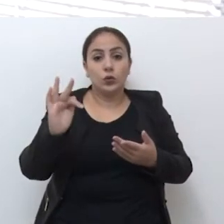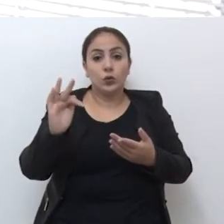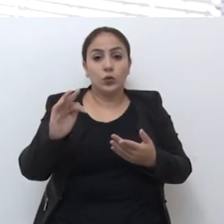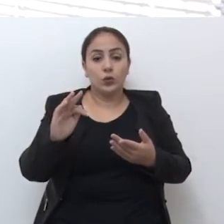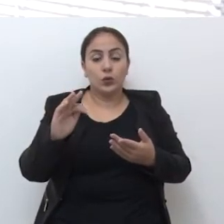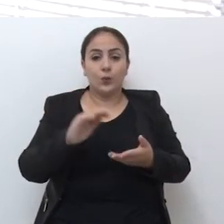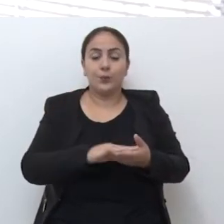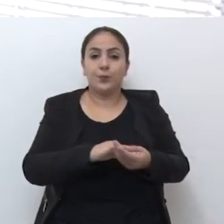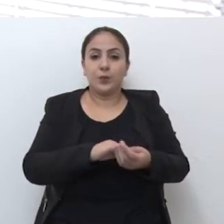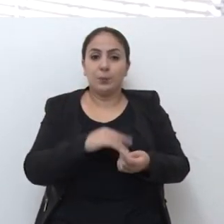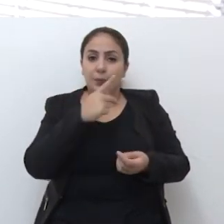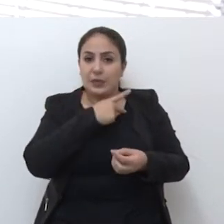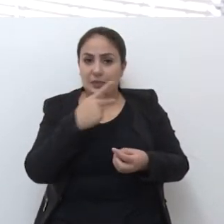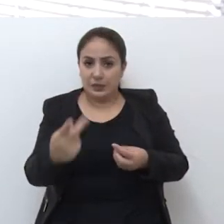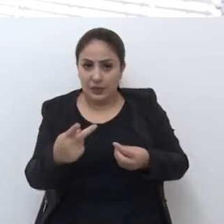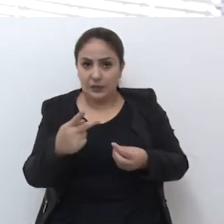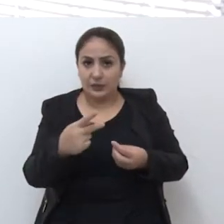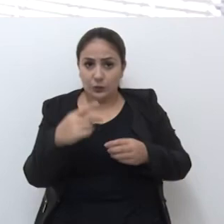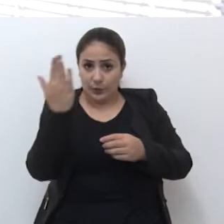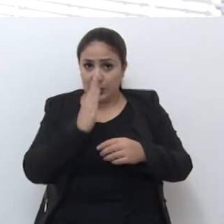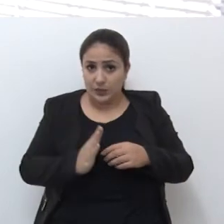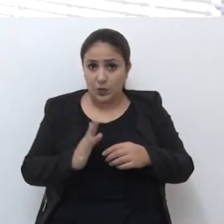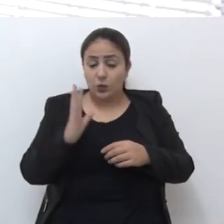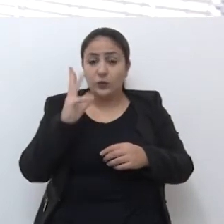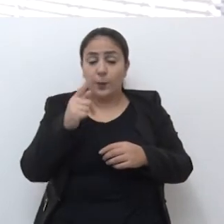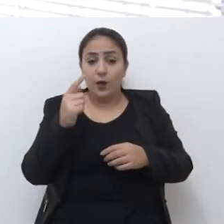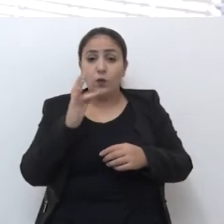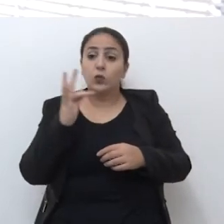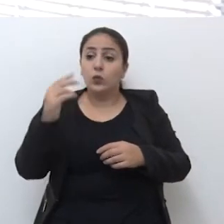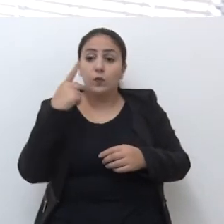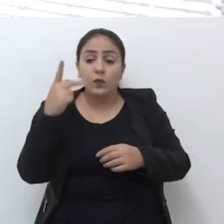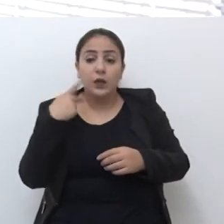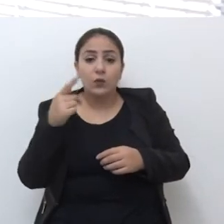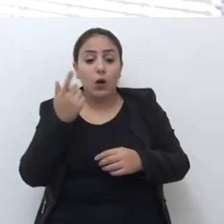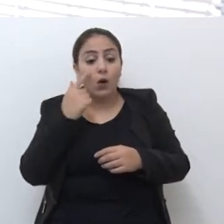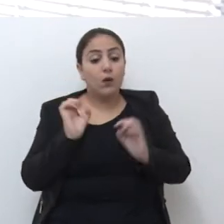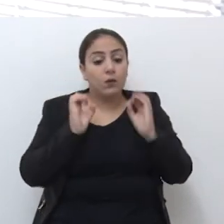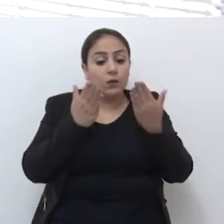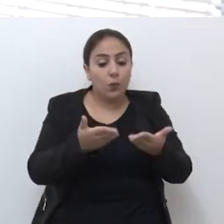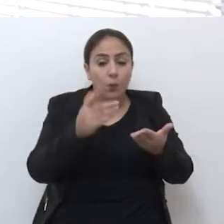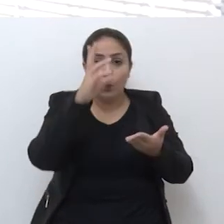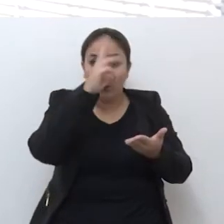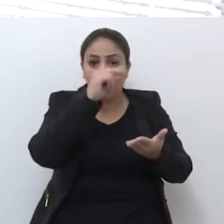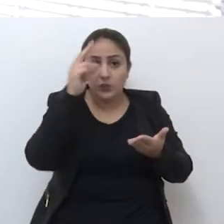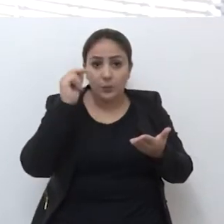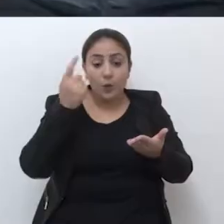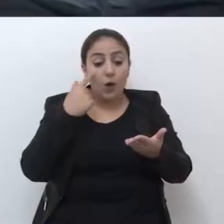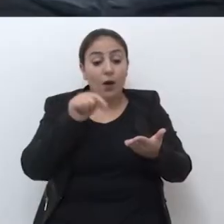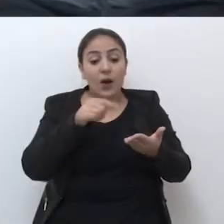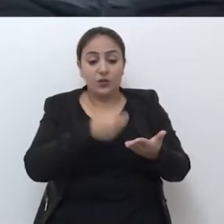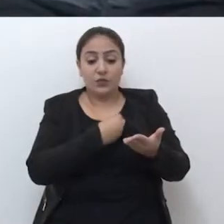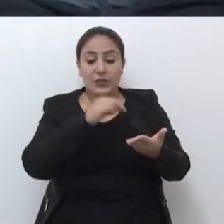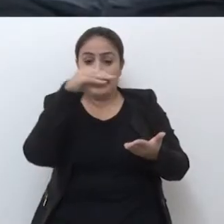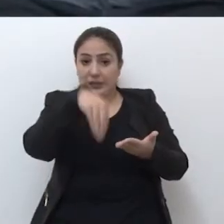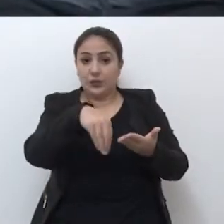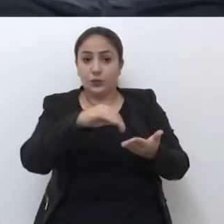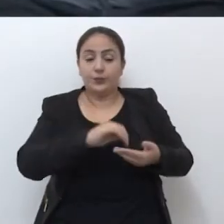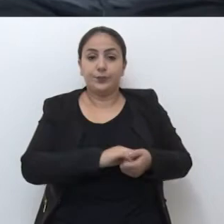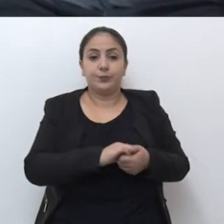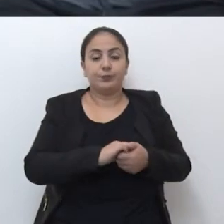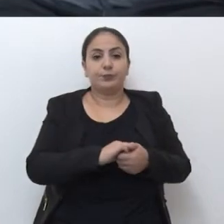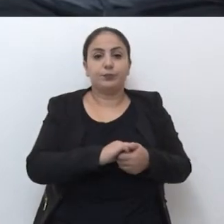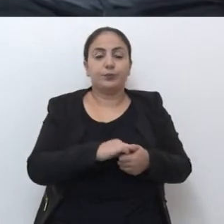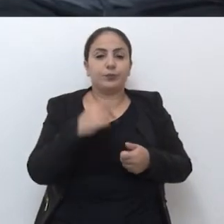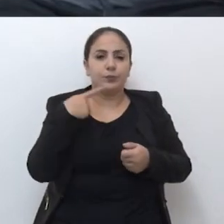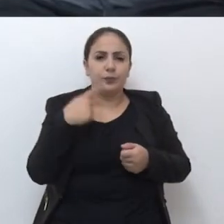candidatos à presidência da República, os futuros senadores, com esse pacto de olhar mais para os municípios, de se aperceber que a vida está aqui. O vereador da capital